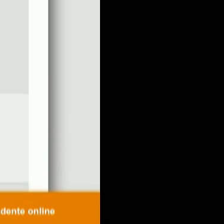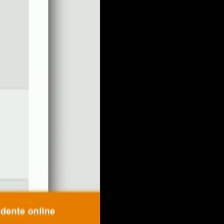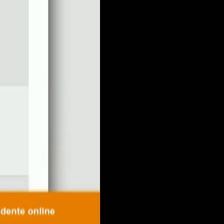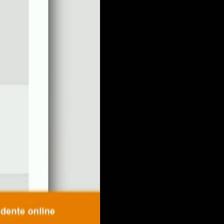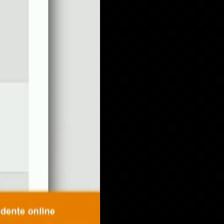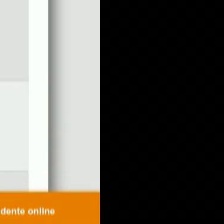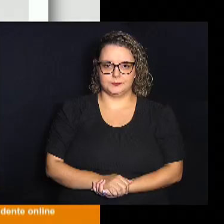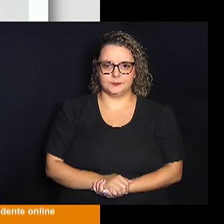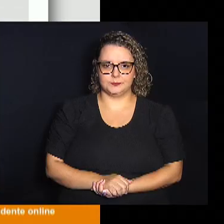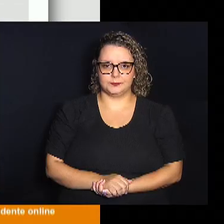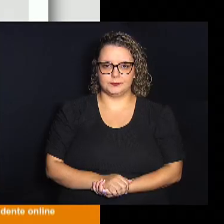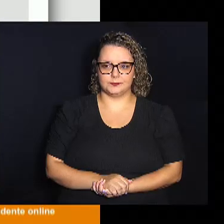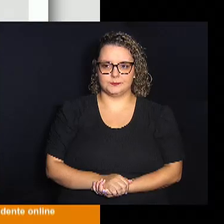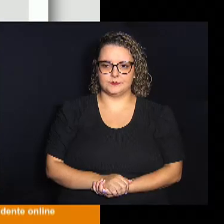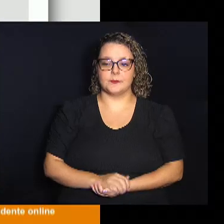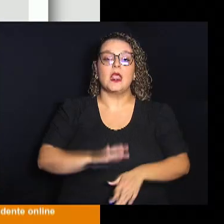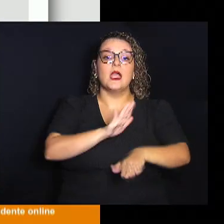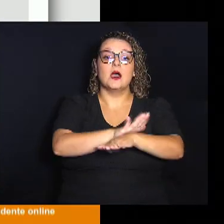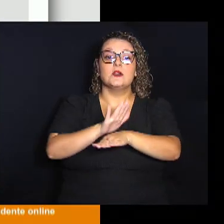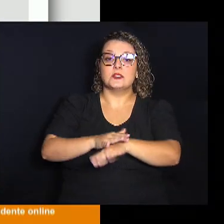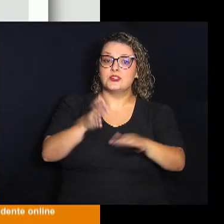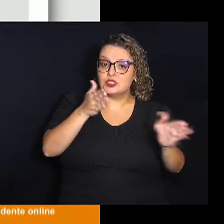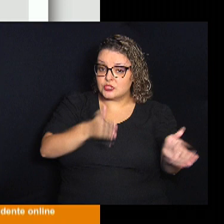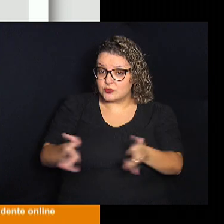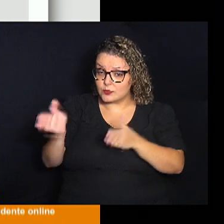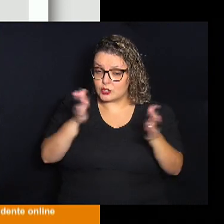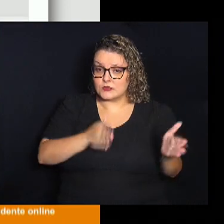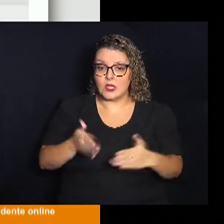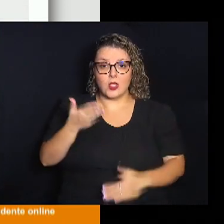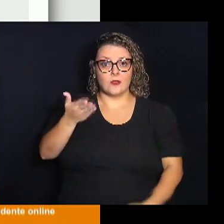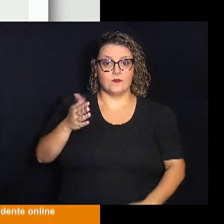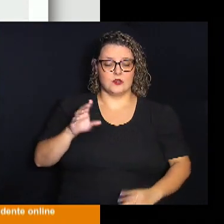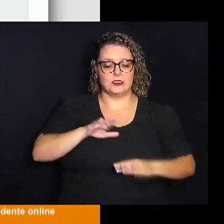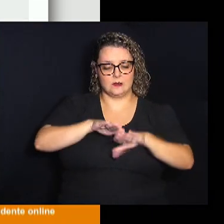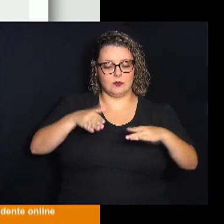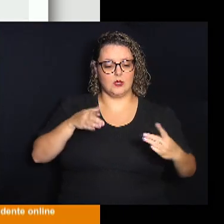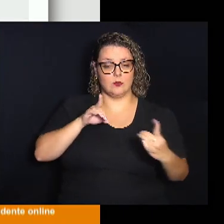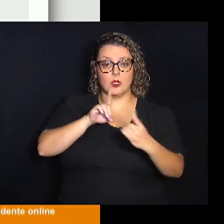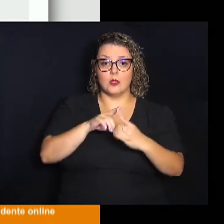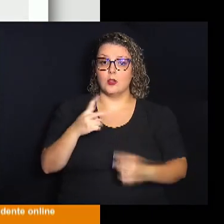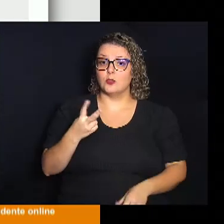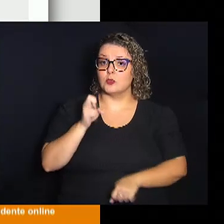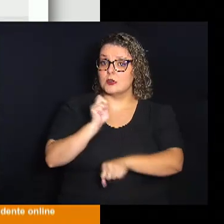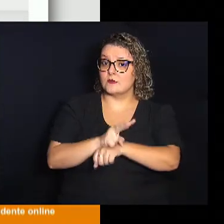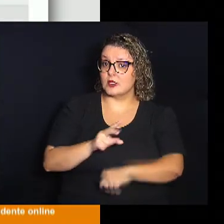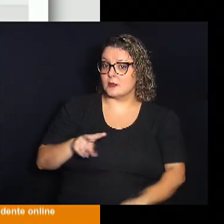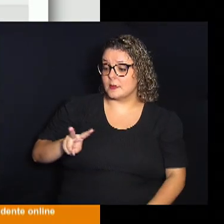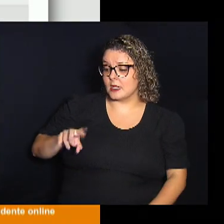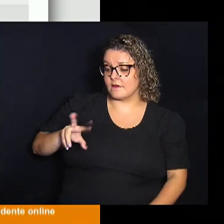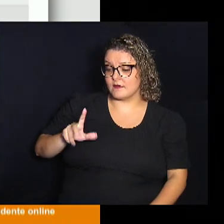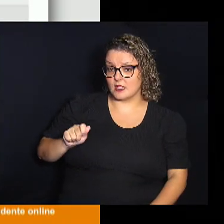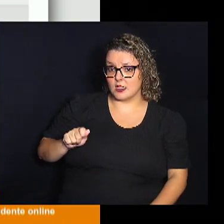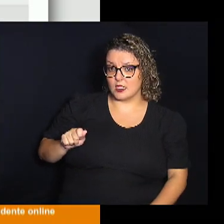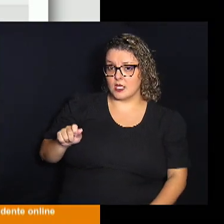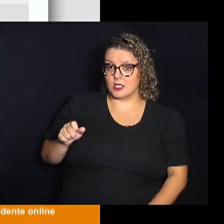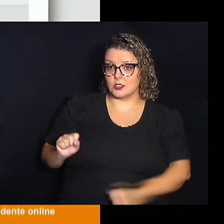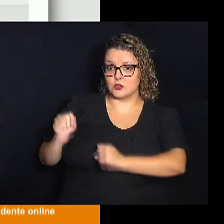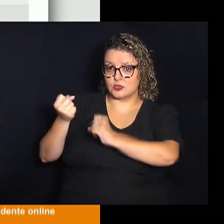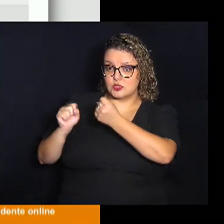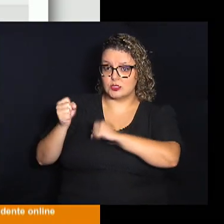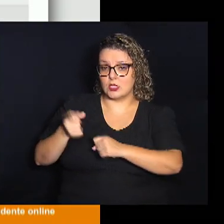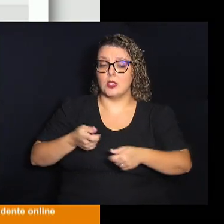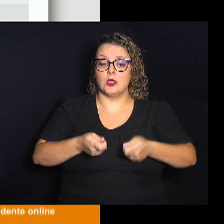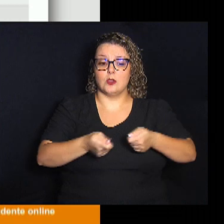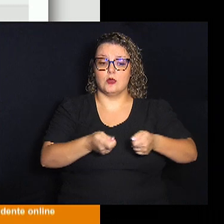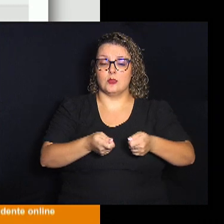auxiliar de linha de produção, uma vaga. Você que é balconista, tem 2 vagas lá para a Vila Industrial. Controlador de